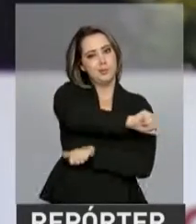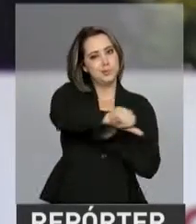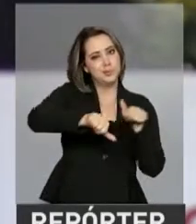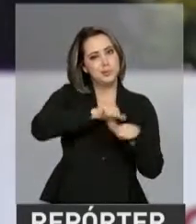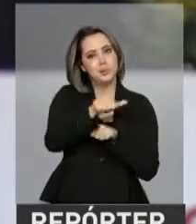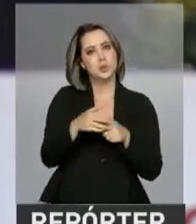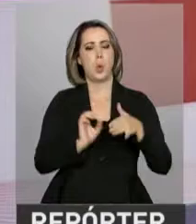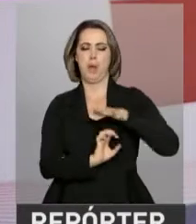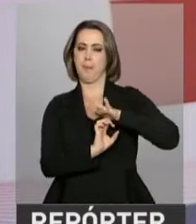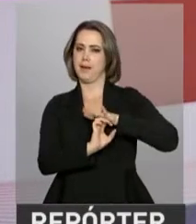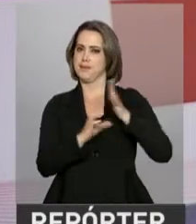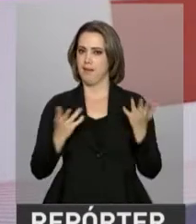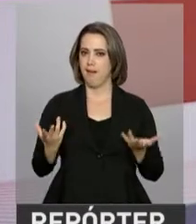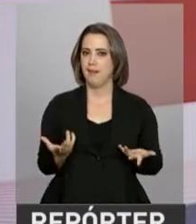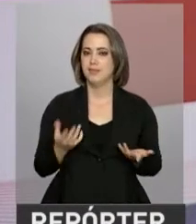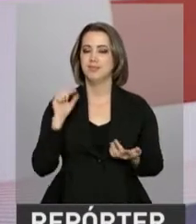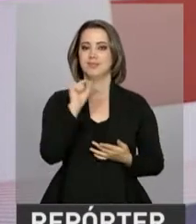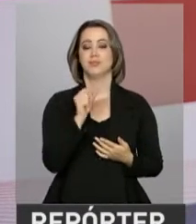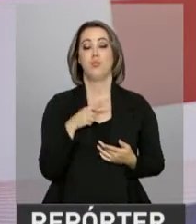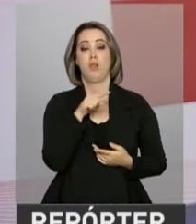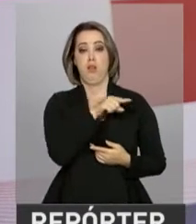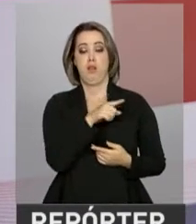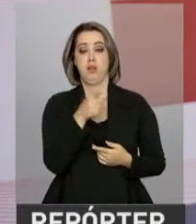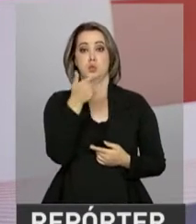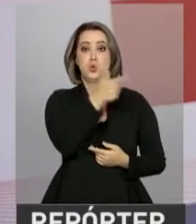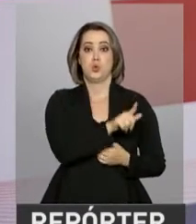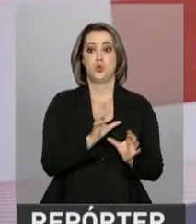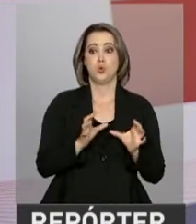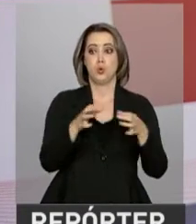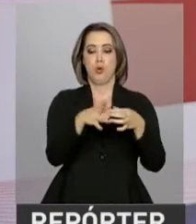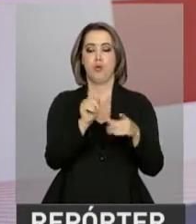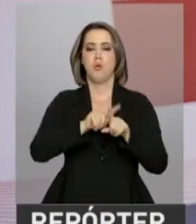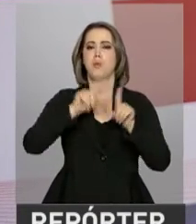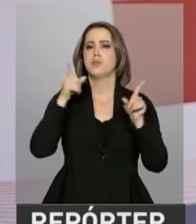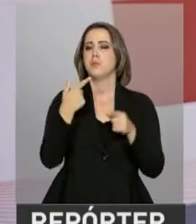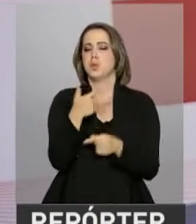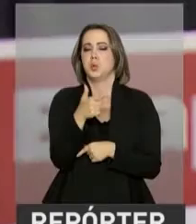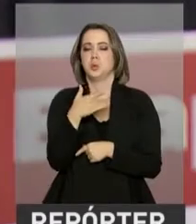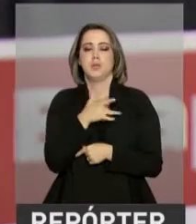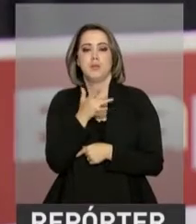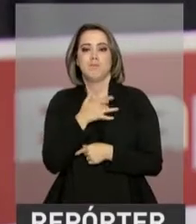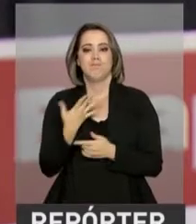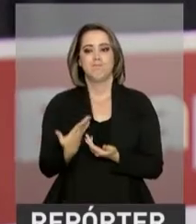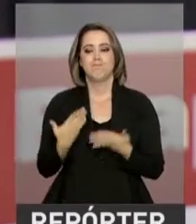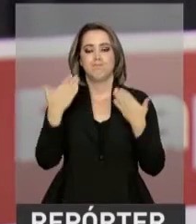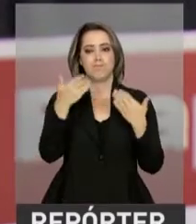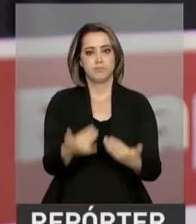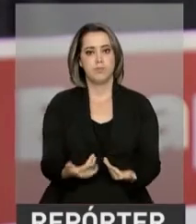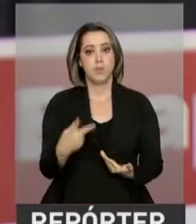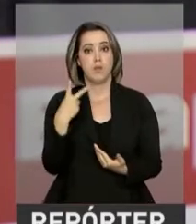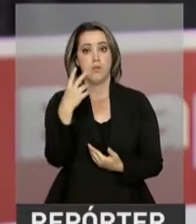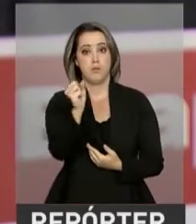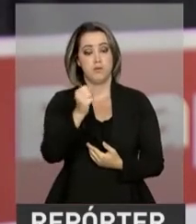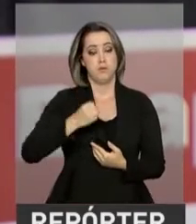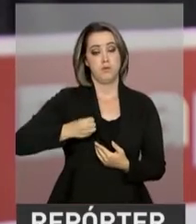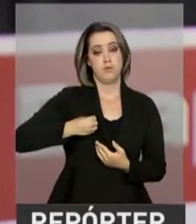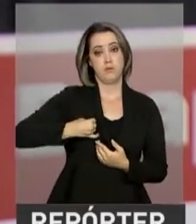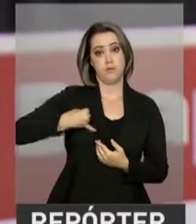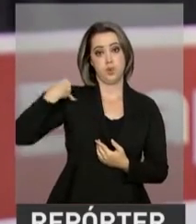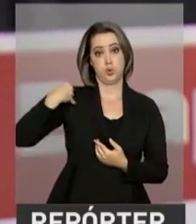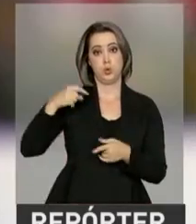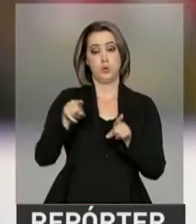Agora é empreendedora. Bruna é de uma outra geração, mas também não tem medo de se arriscar. Aos 28 anos, administra